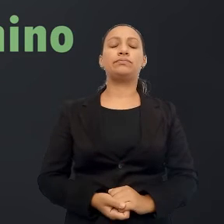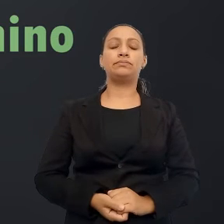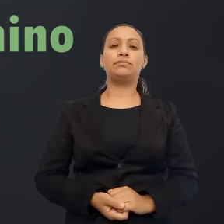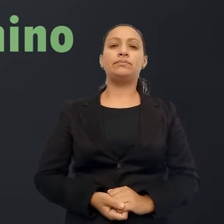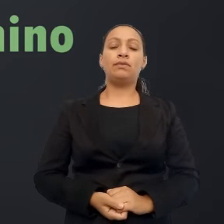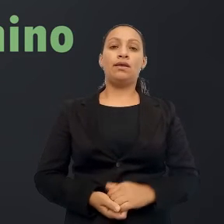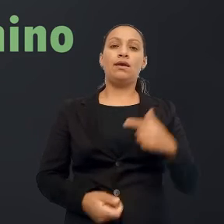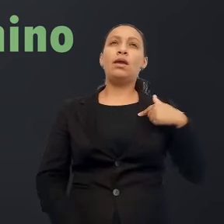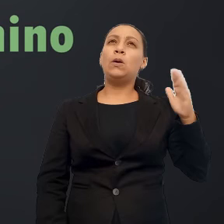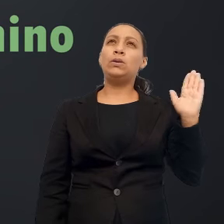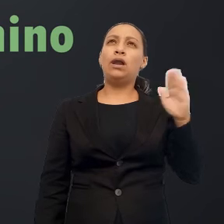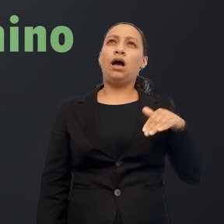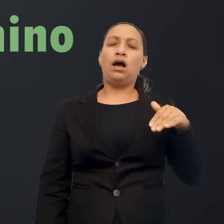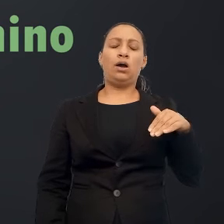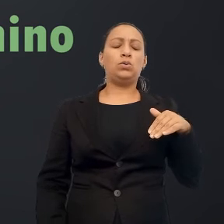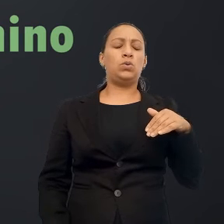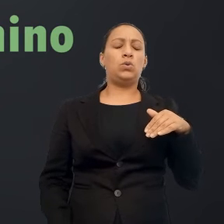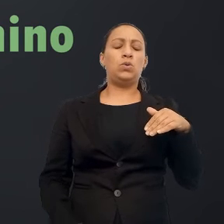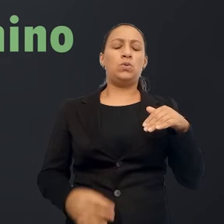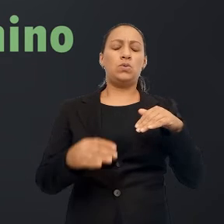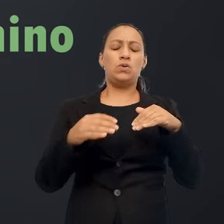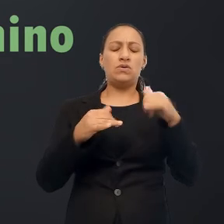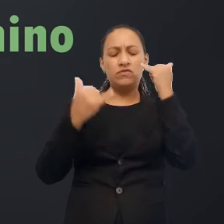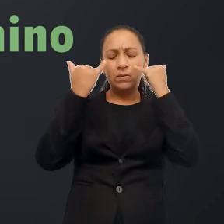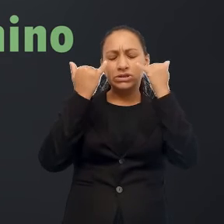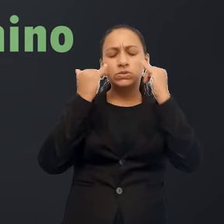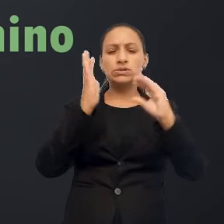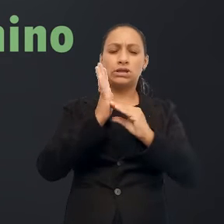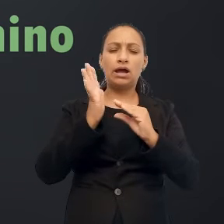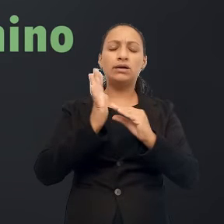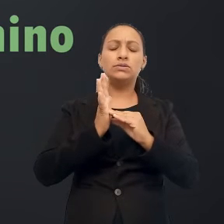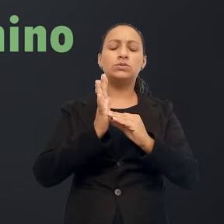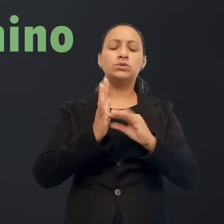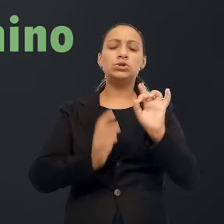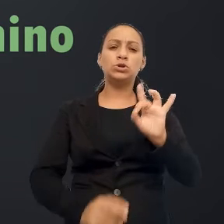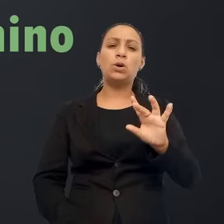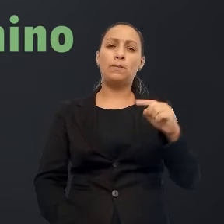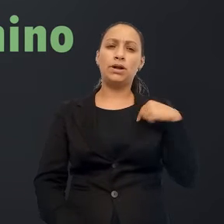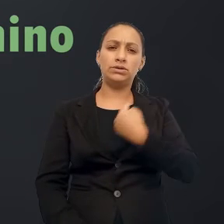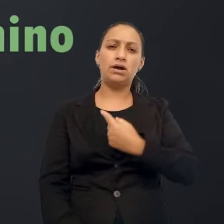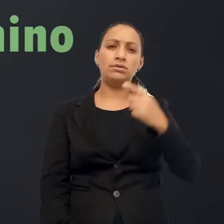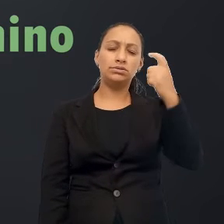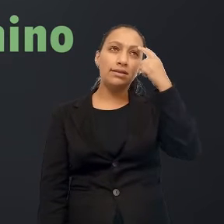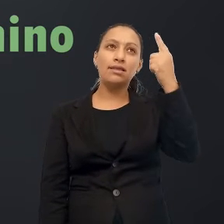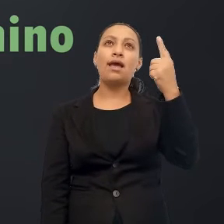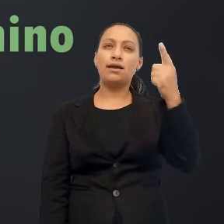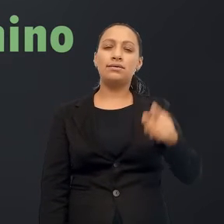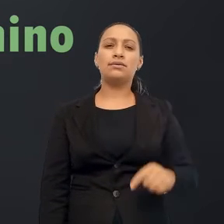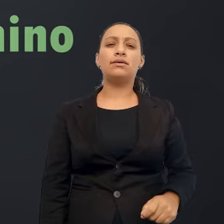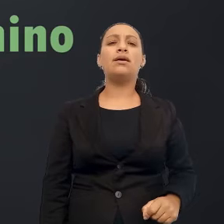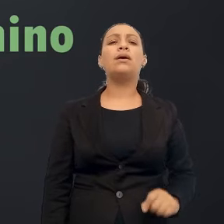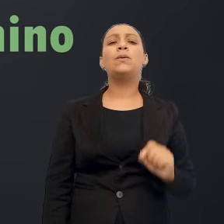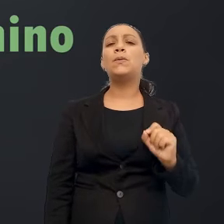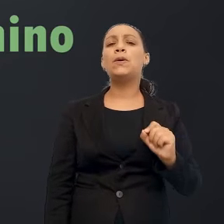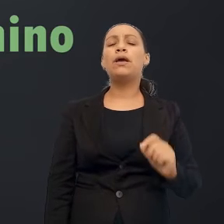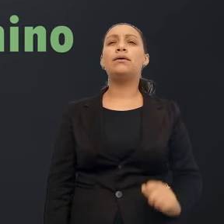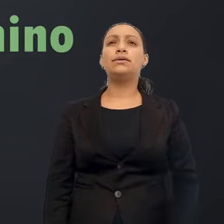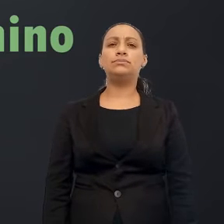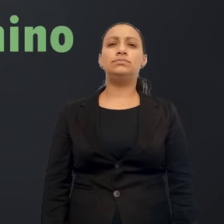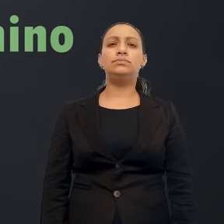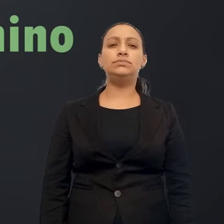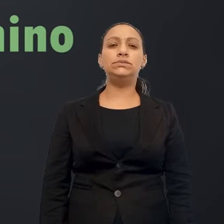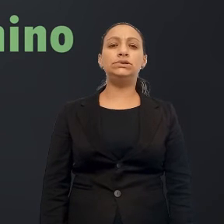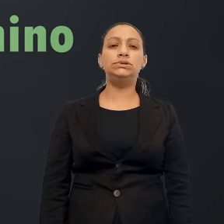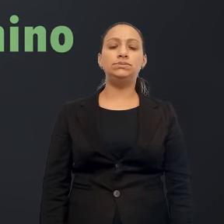Eu trago, assim, alguns dados, só para a gente ter uma ideia, em relação a